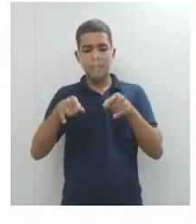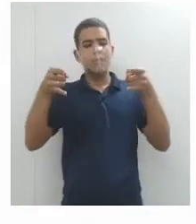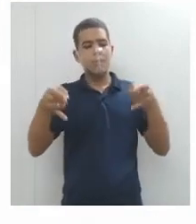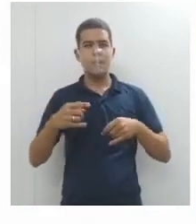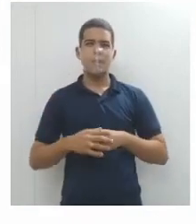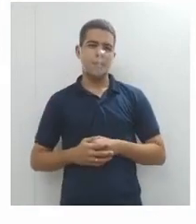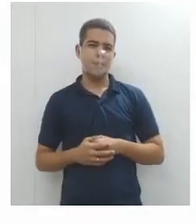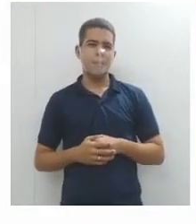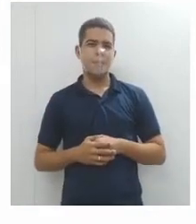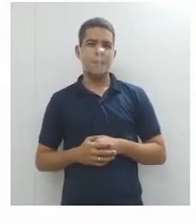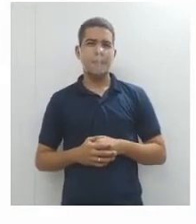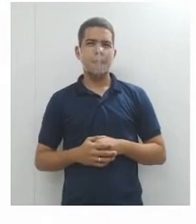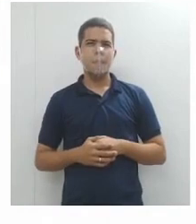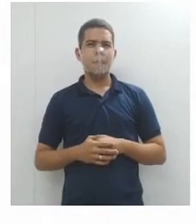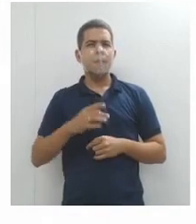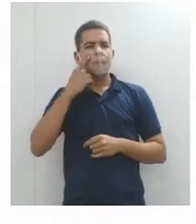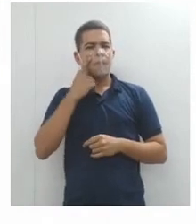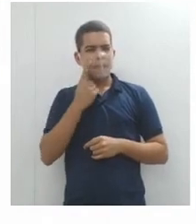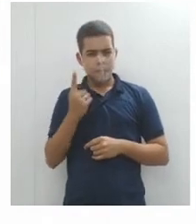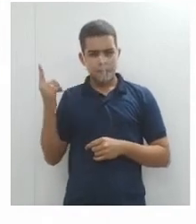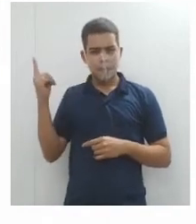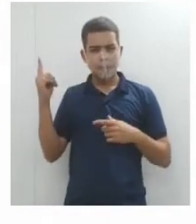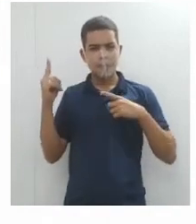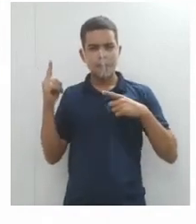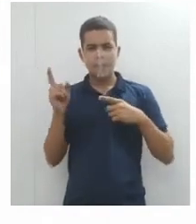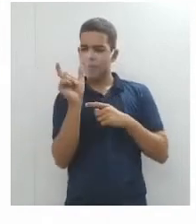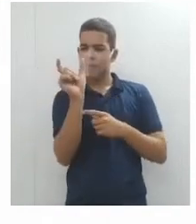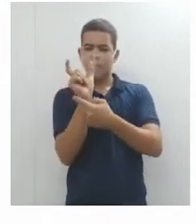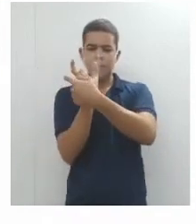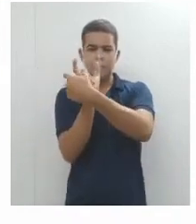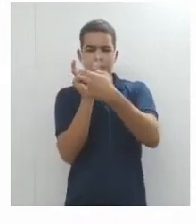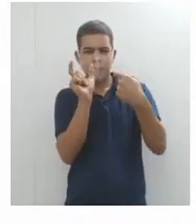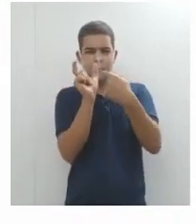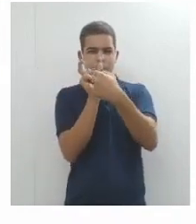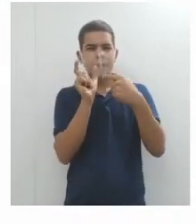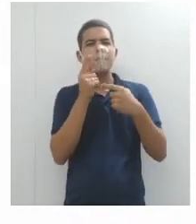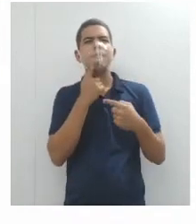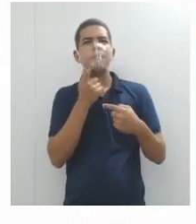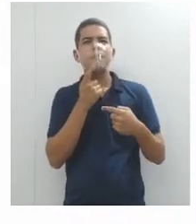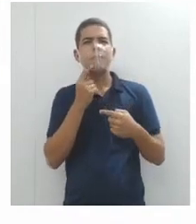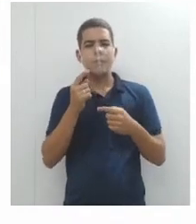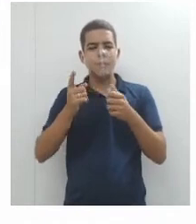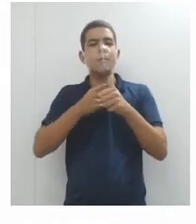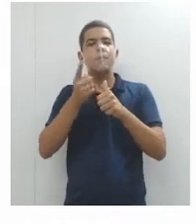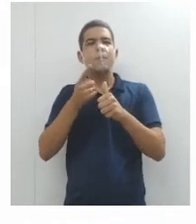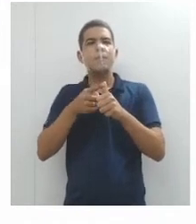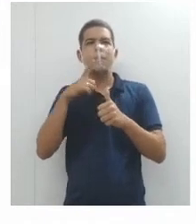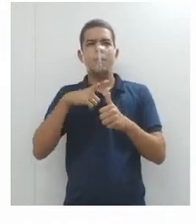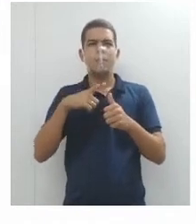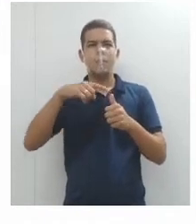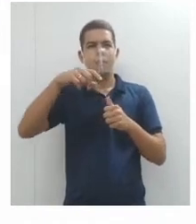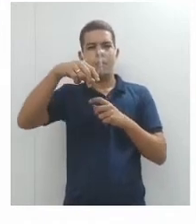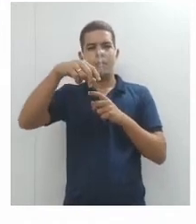algumas expressões, alguns termos aí. Eu grifei o quê? No primeiro quadrinho, nestas férias,